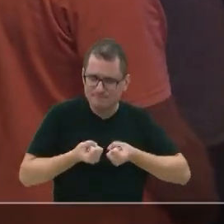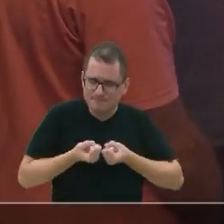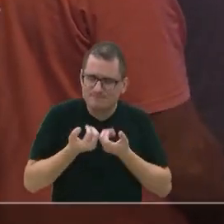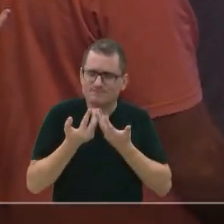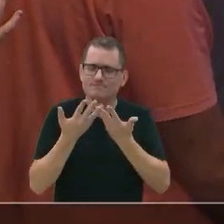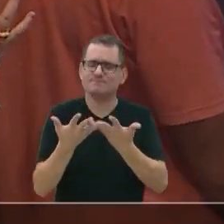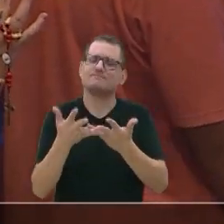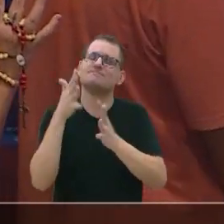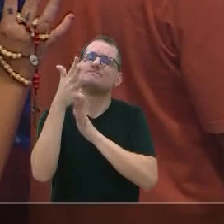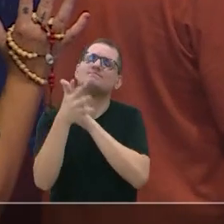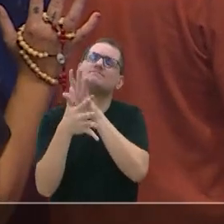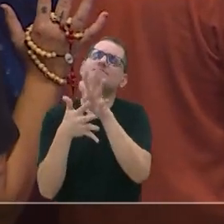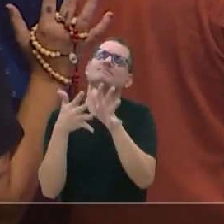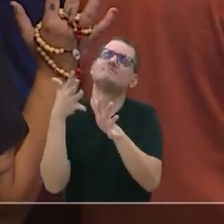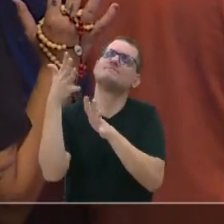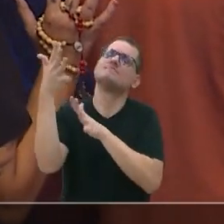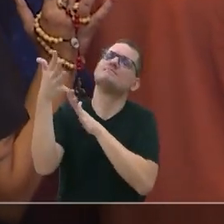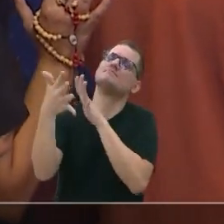expressar.